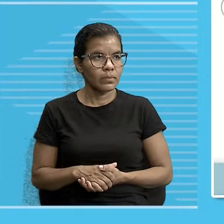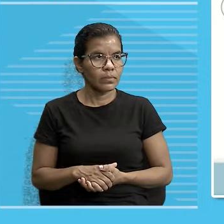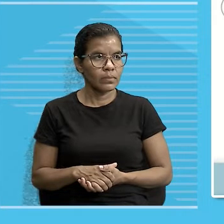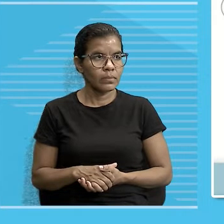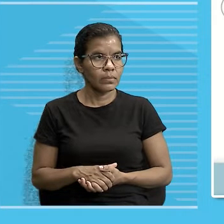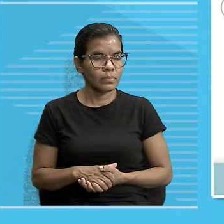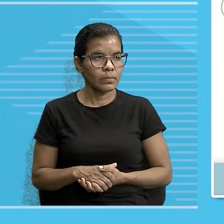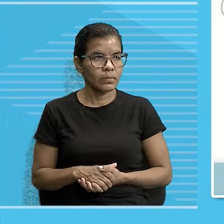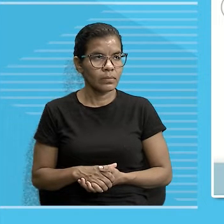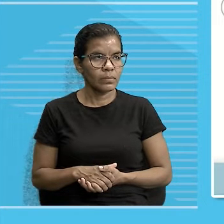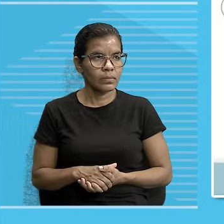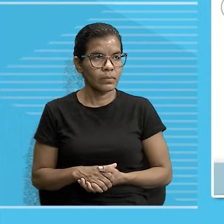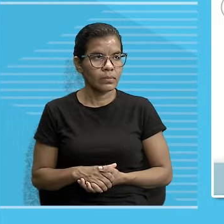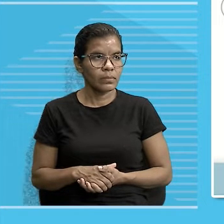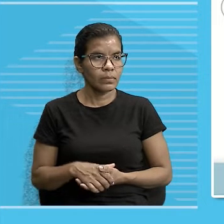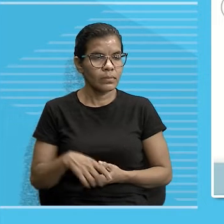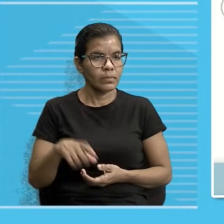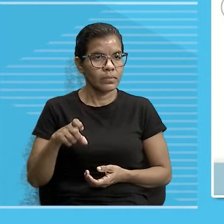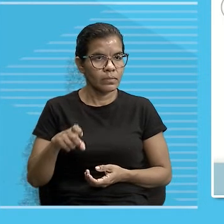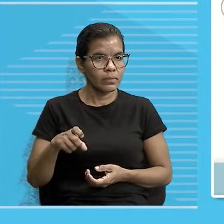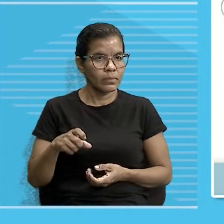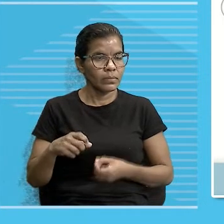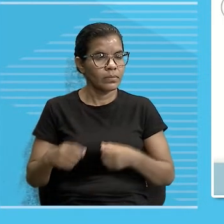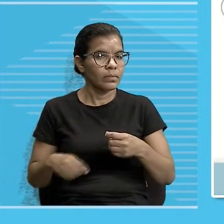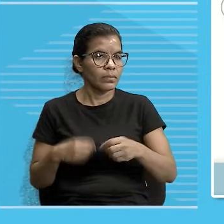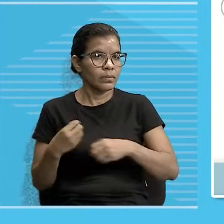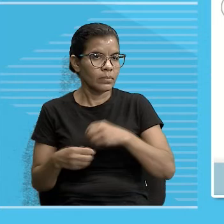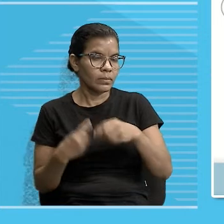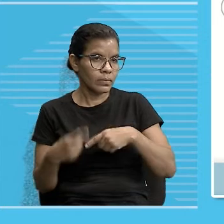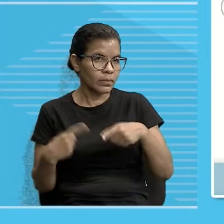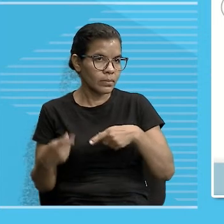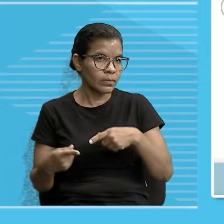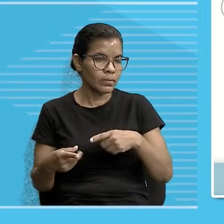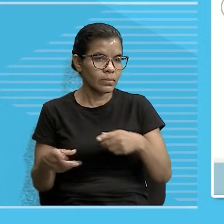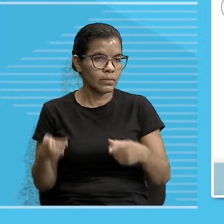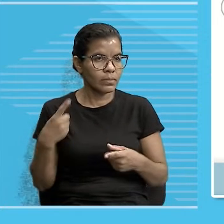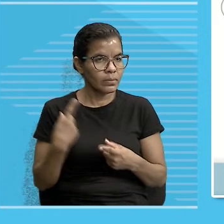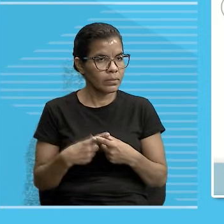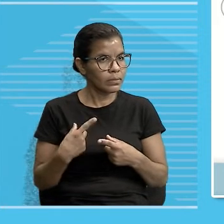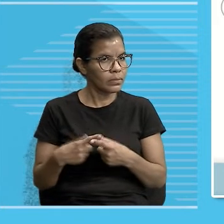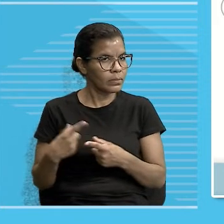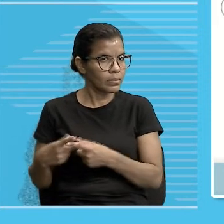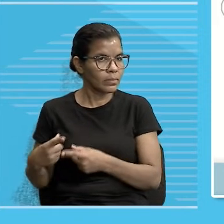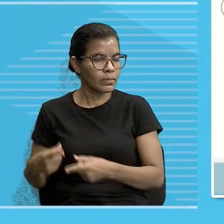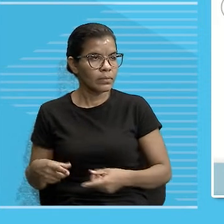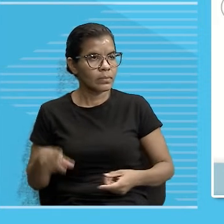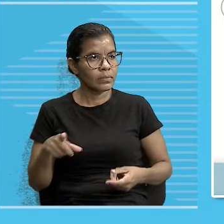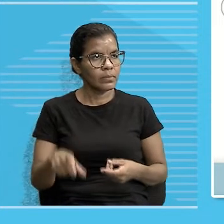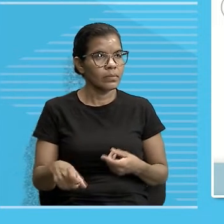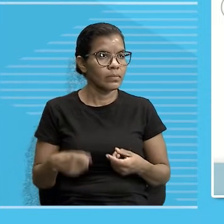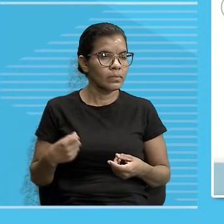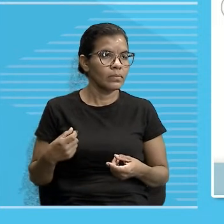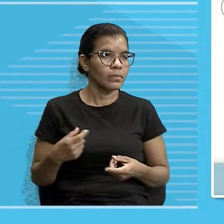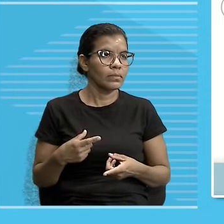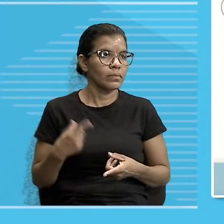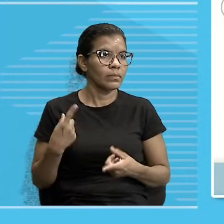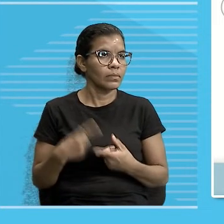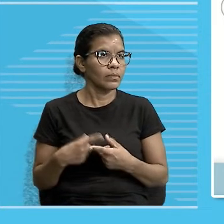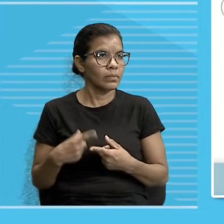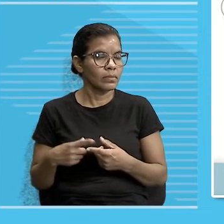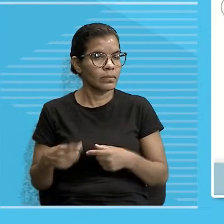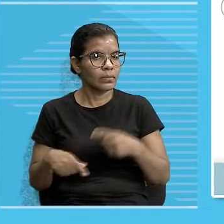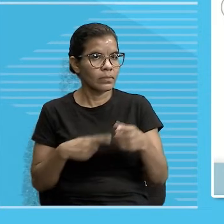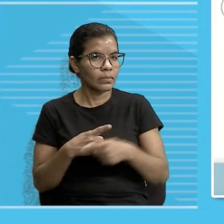5, ele passa multiplicando todo mundo aqui, ó. Ele passa multiplicando x e ele passa